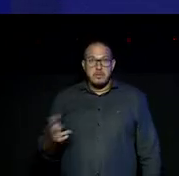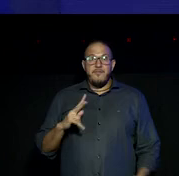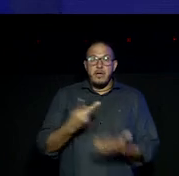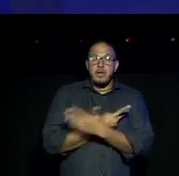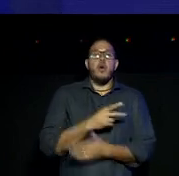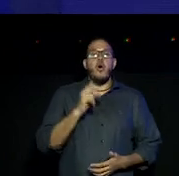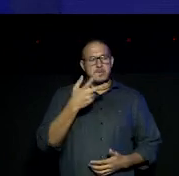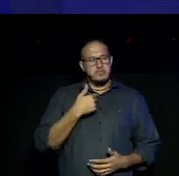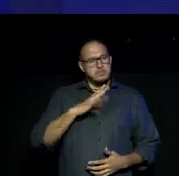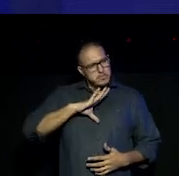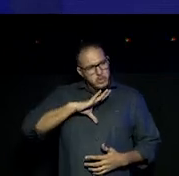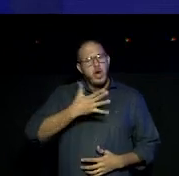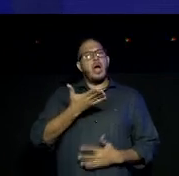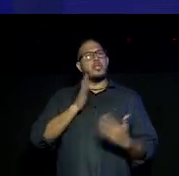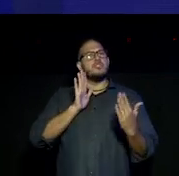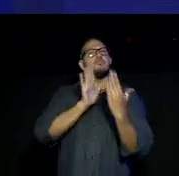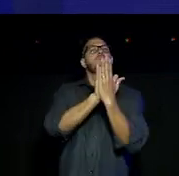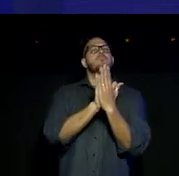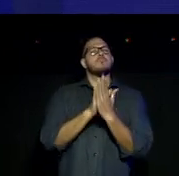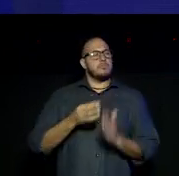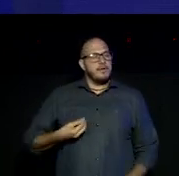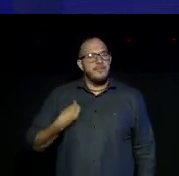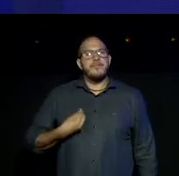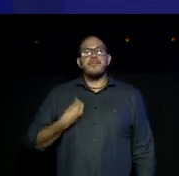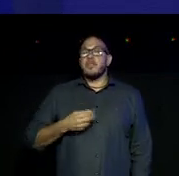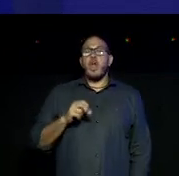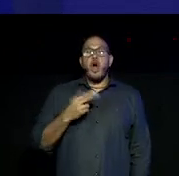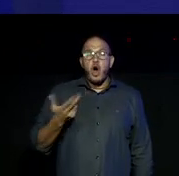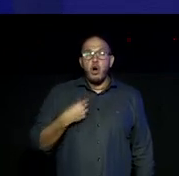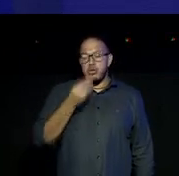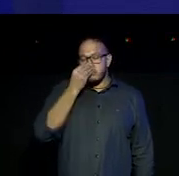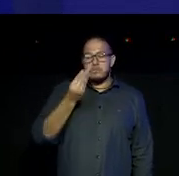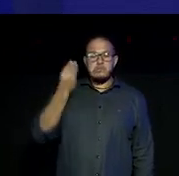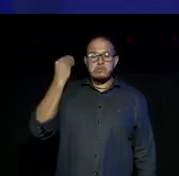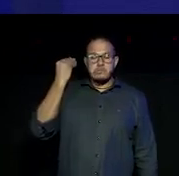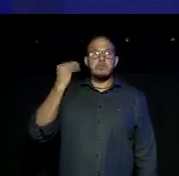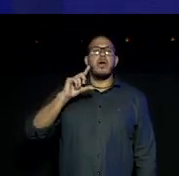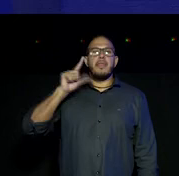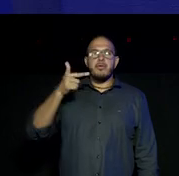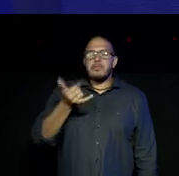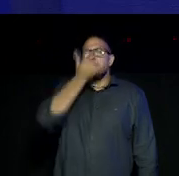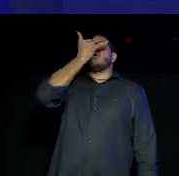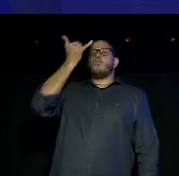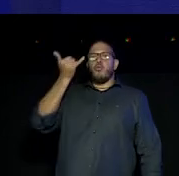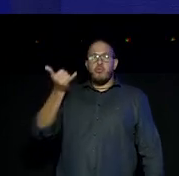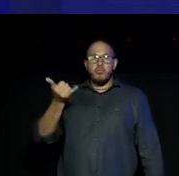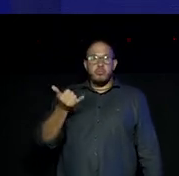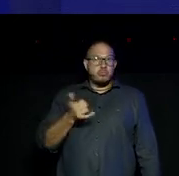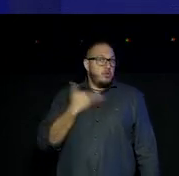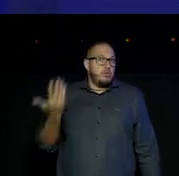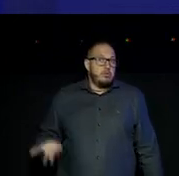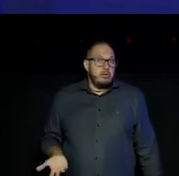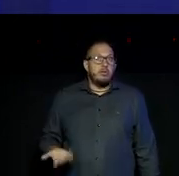Jung, ou você enfrenta as situações de frente, ou você vira as costas e elas te pegam pelas costas, não deixam de existir.